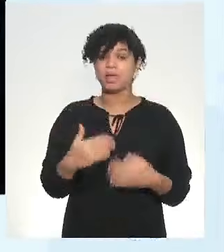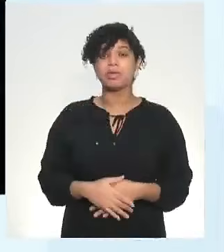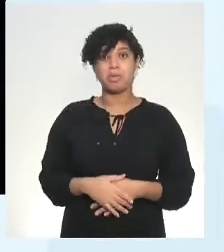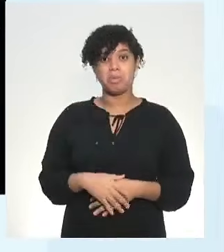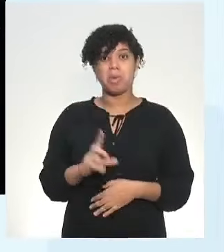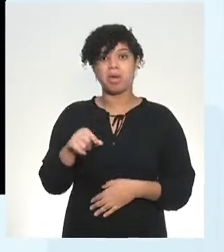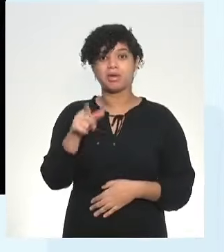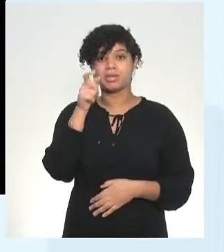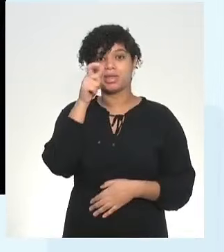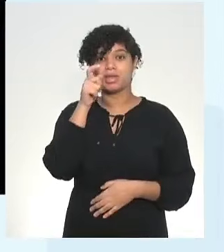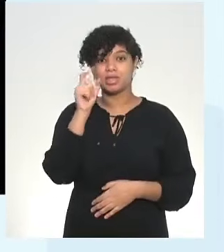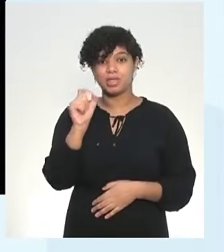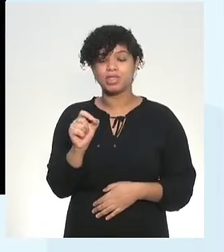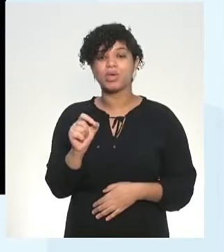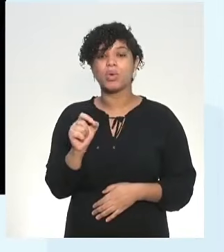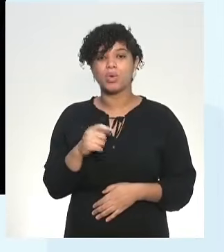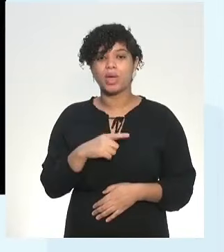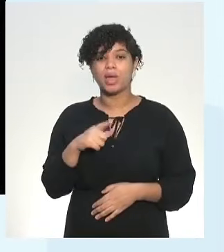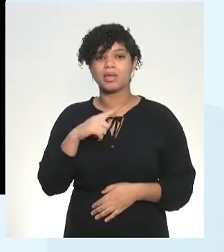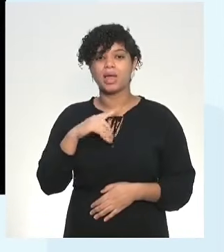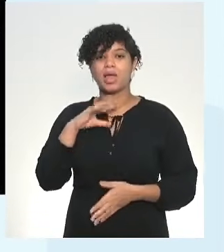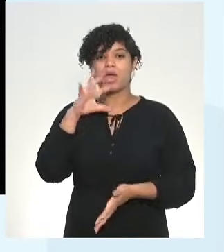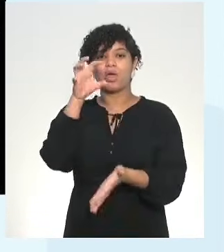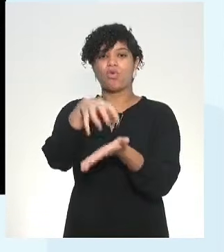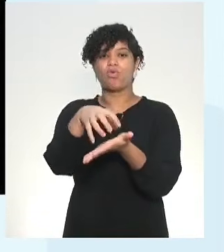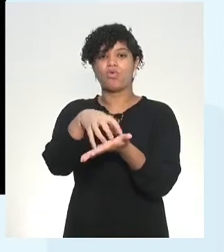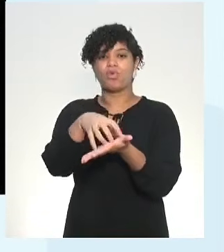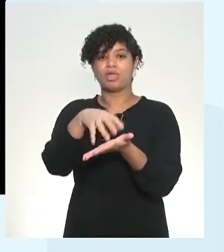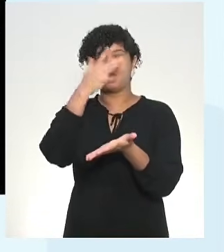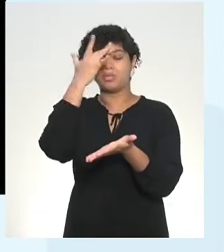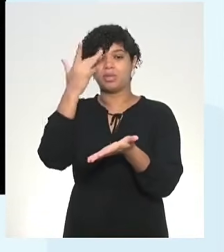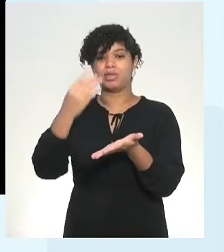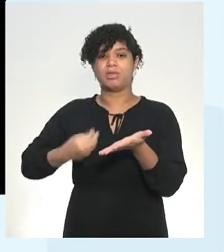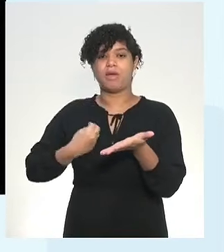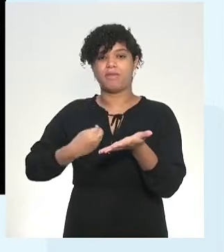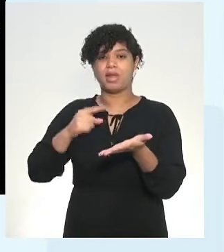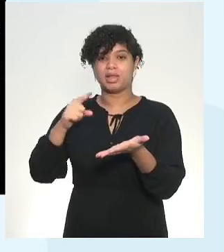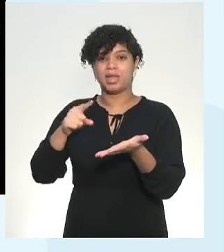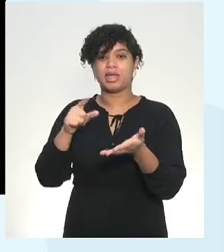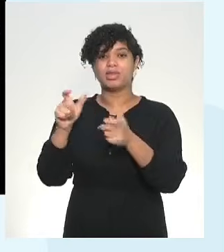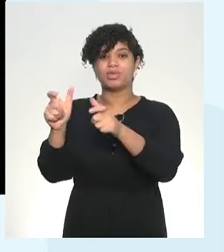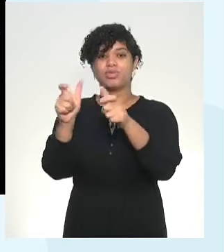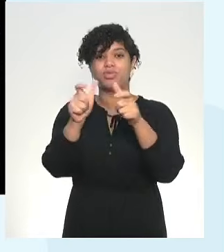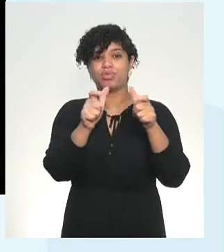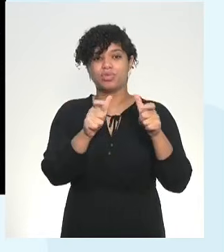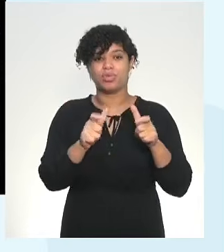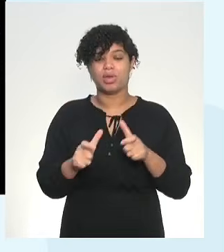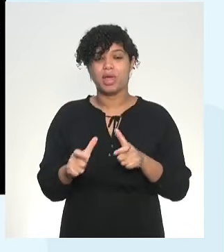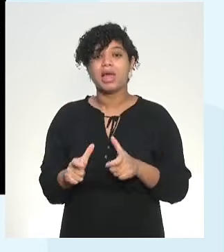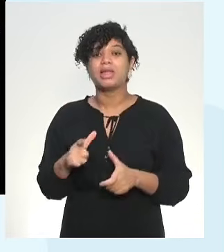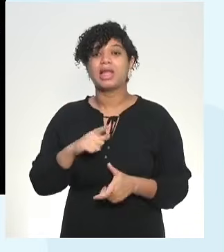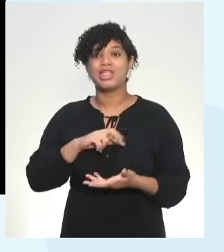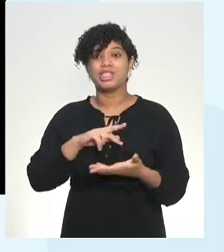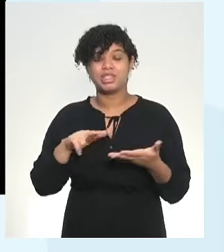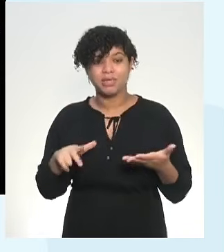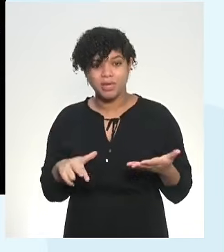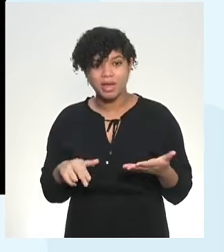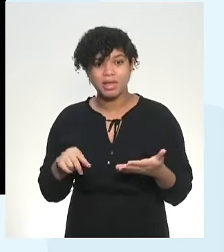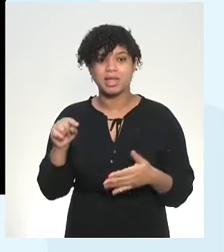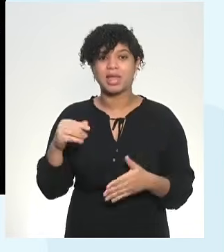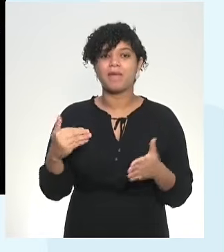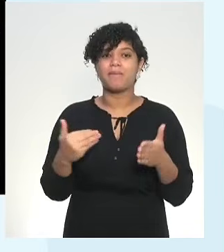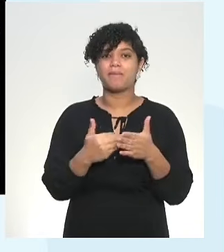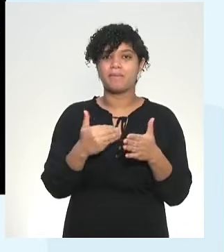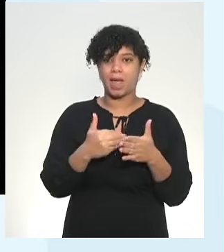interessante, que mostra um complexo metropolitano de vários municípios que nós temos, né, que